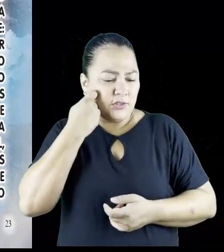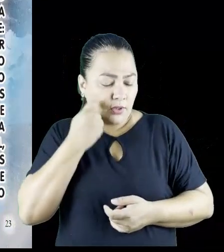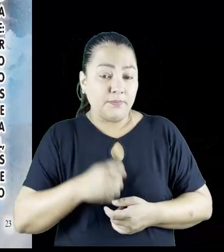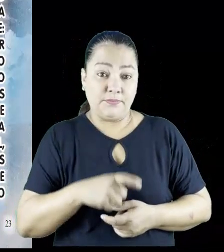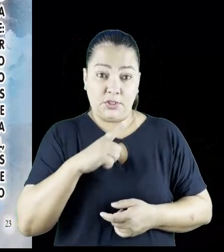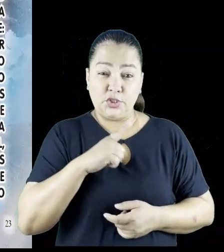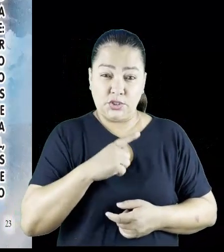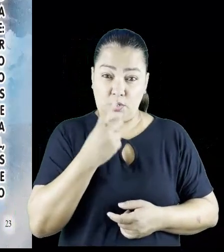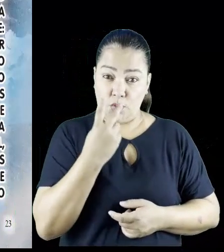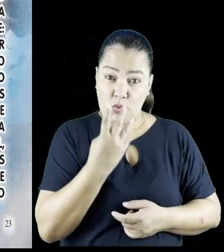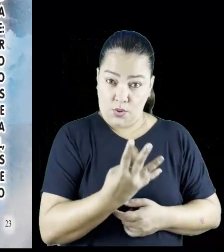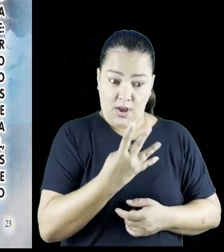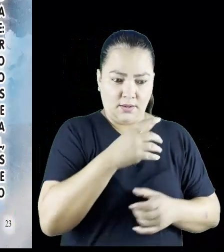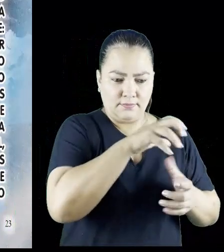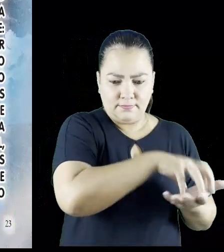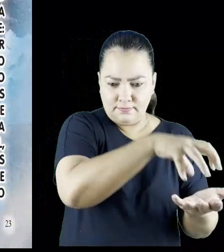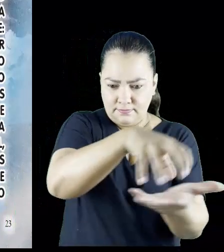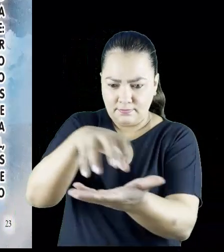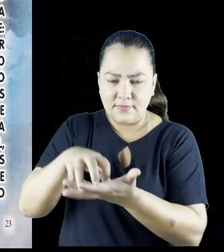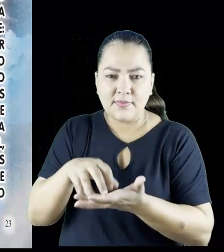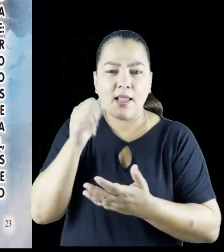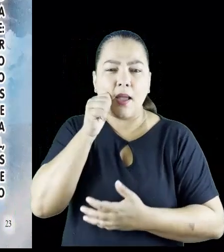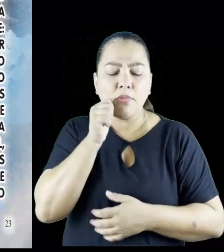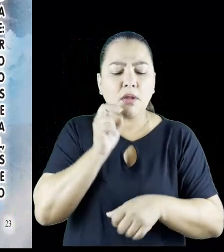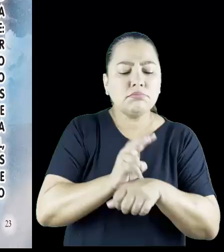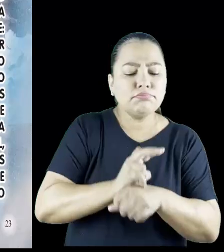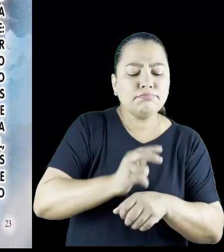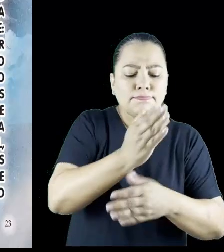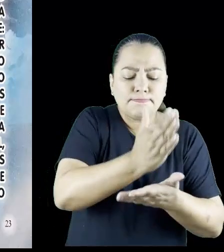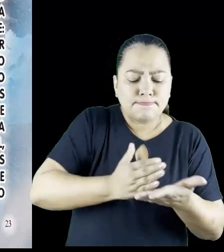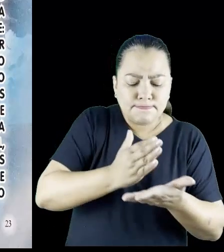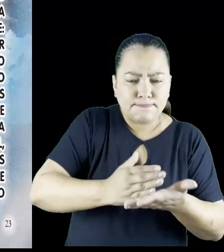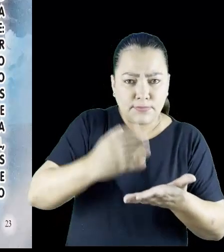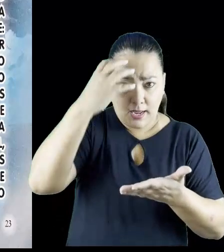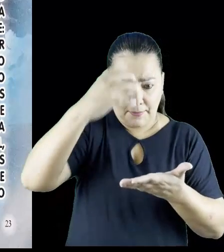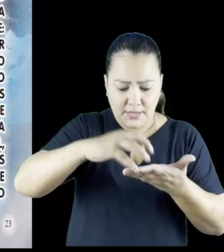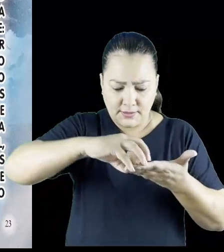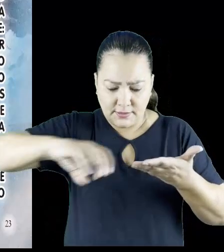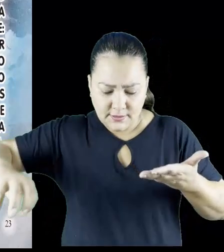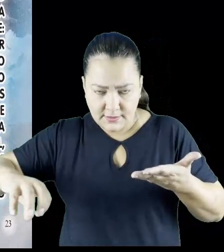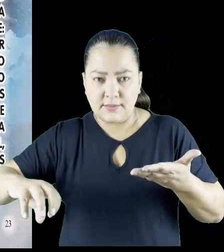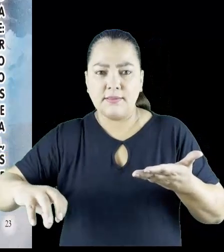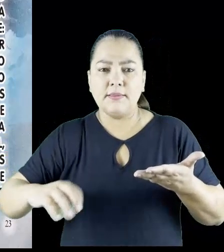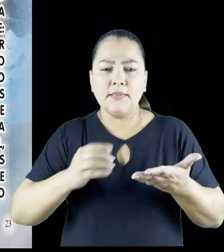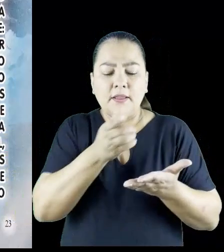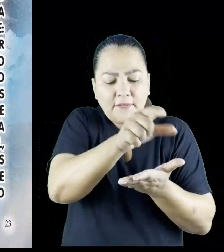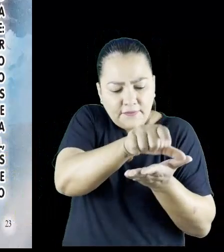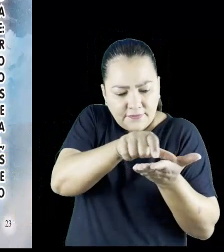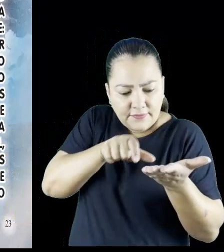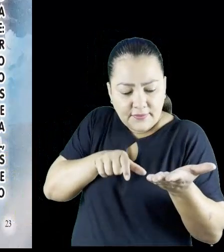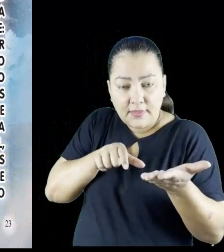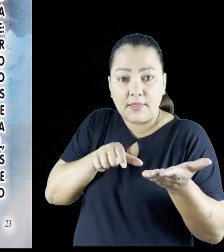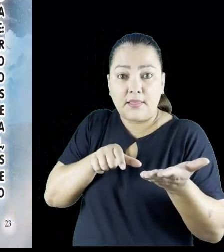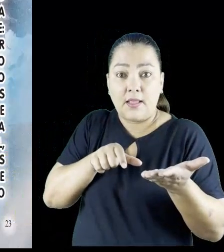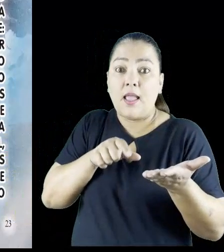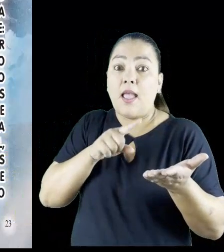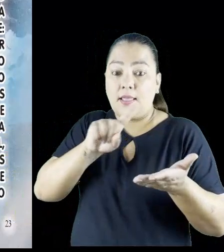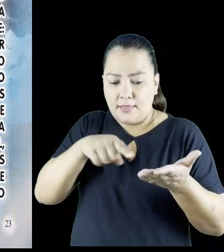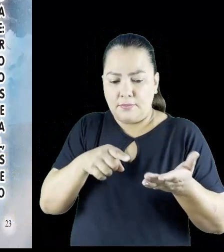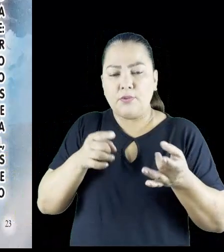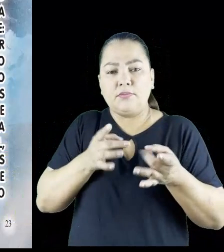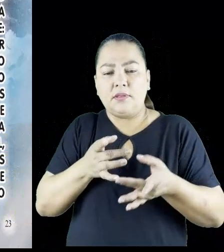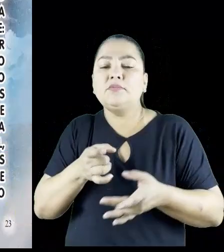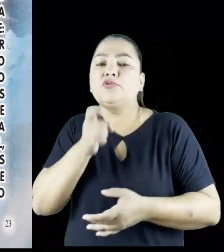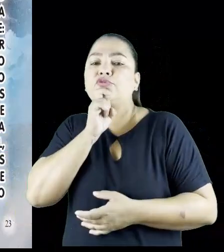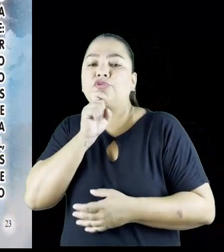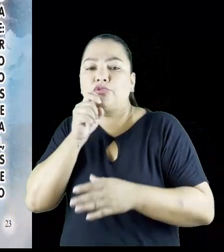tinham 4 salgas aqui nesse canto. As mulheres tiravam a cabeça do cação, abriam o peixe, tiravam a fatiota do peixe e dali o